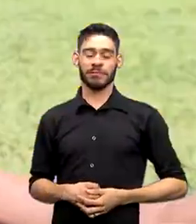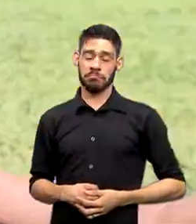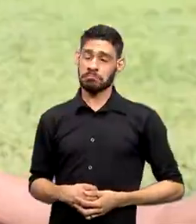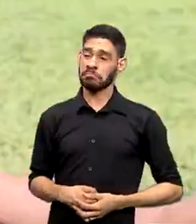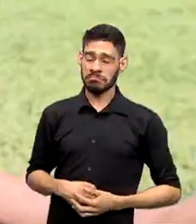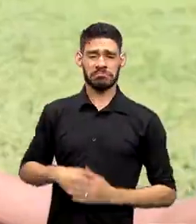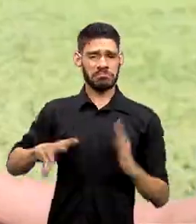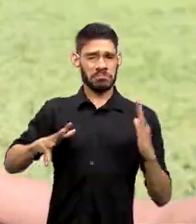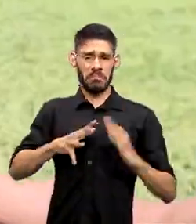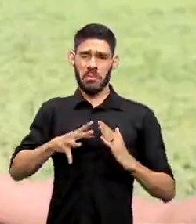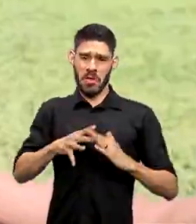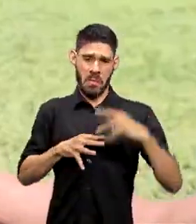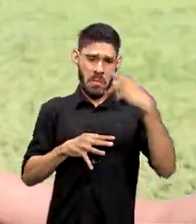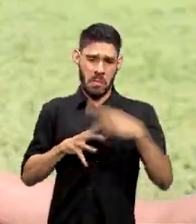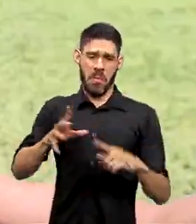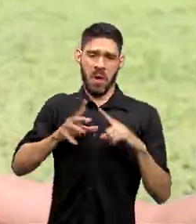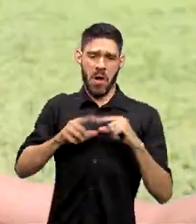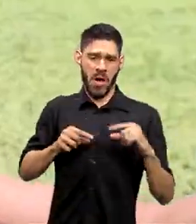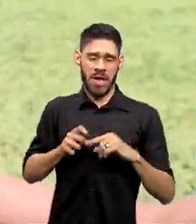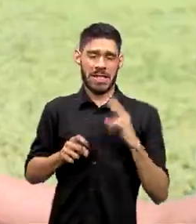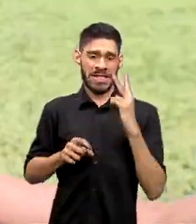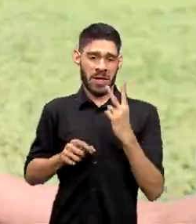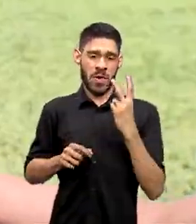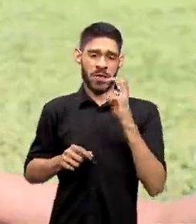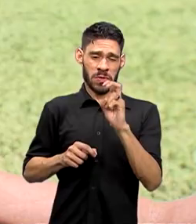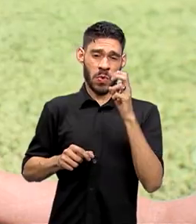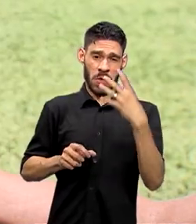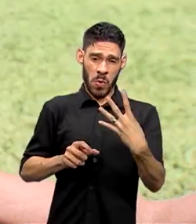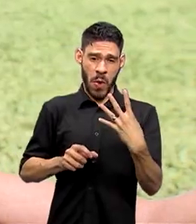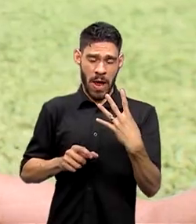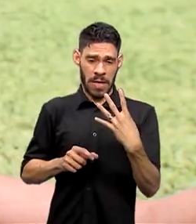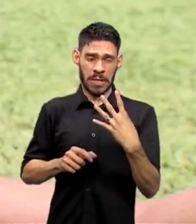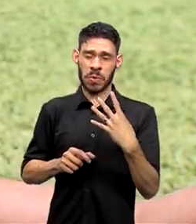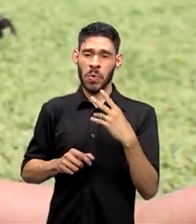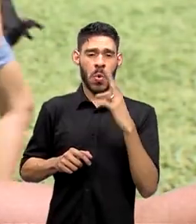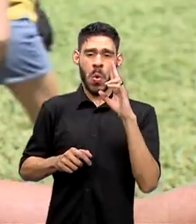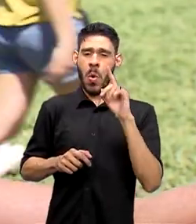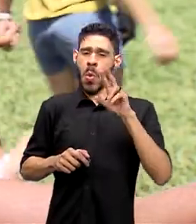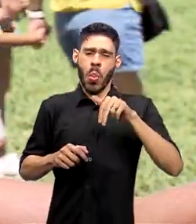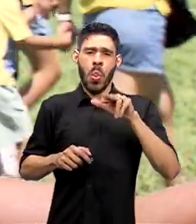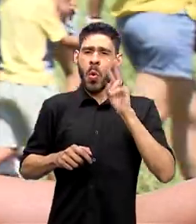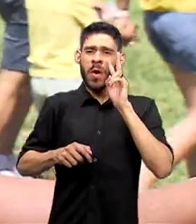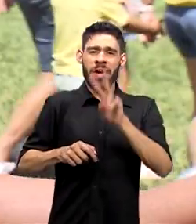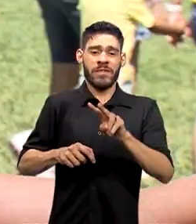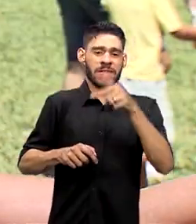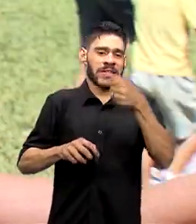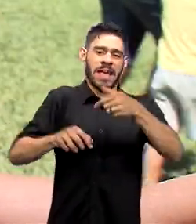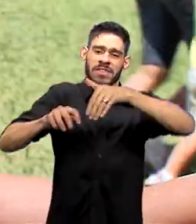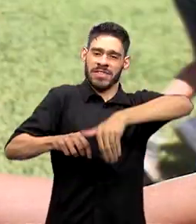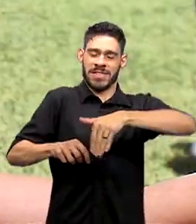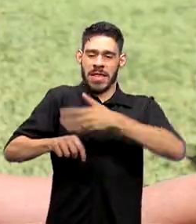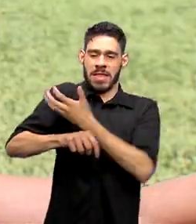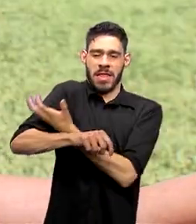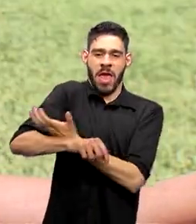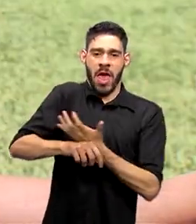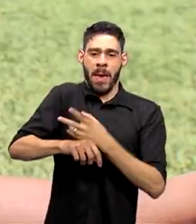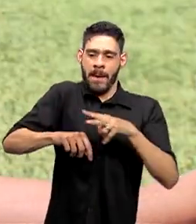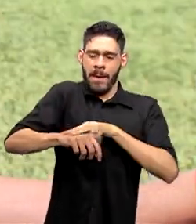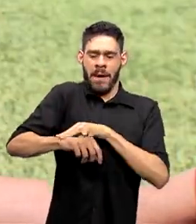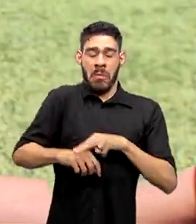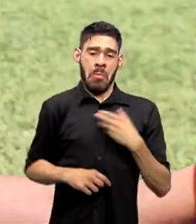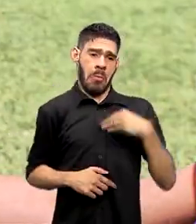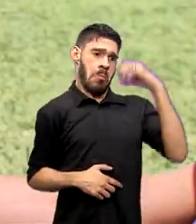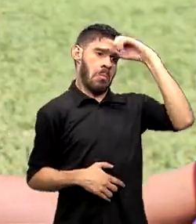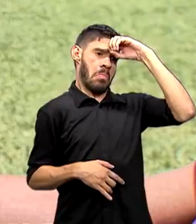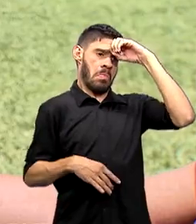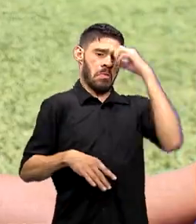Olha, eu moro há 54 anos aqui no Distrito Federal, eu nunca tinha vindo a um 7 de setembro com um gramado verde. Aí, não sei,